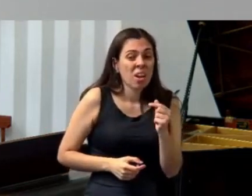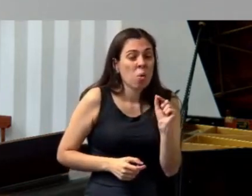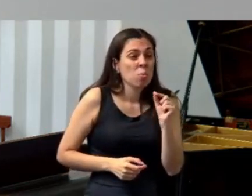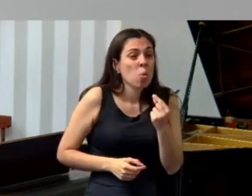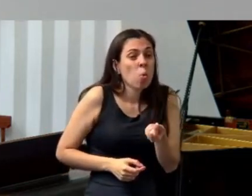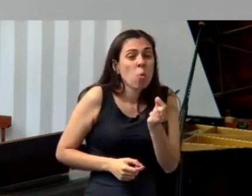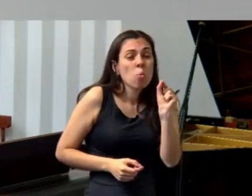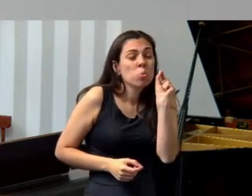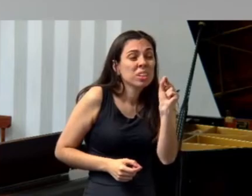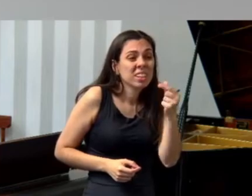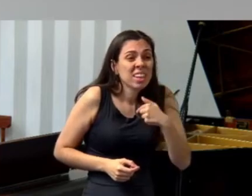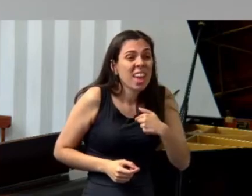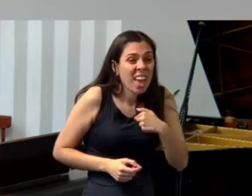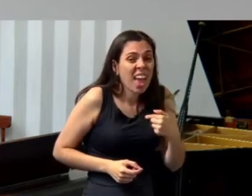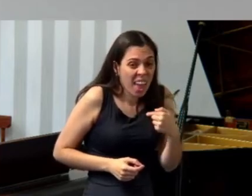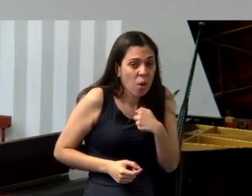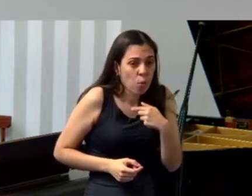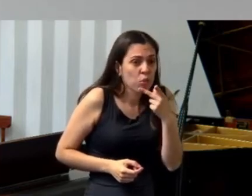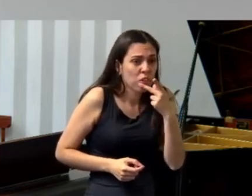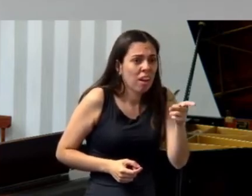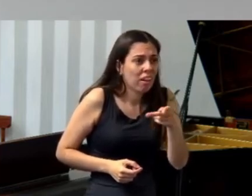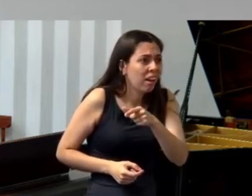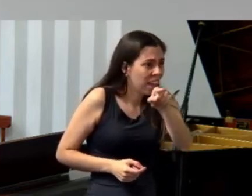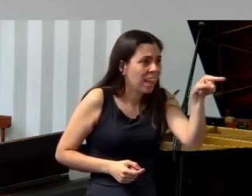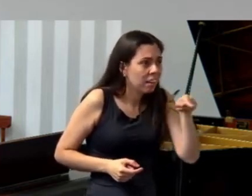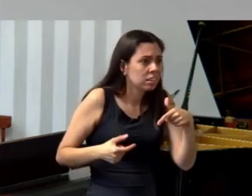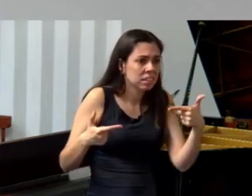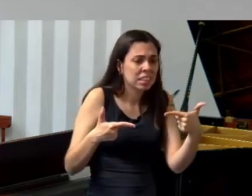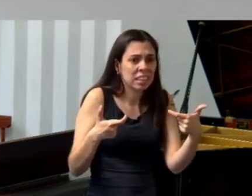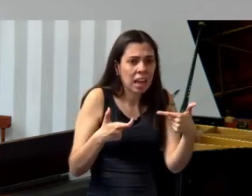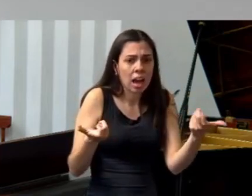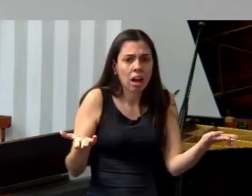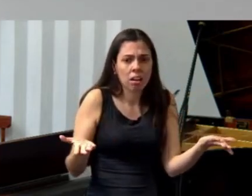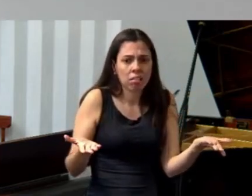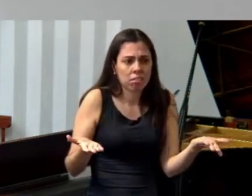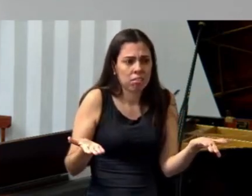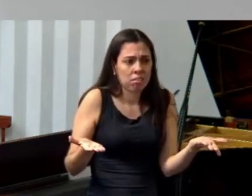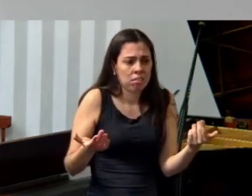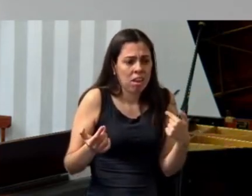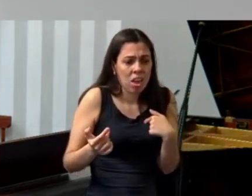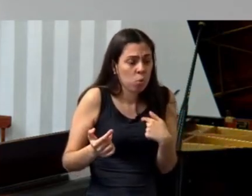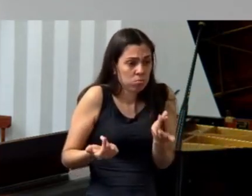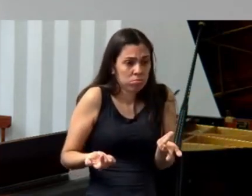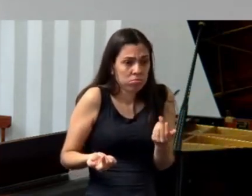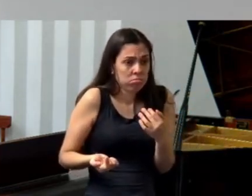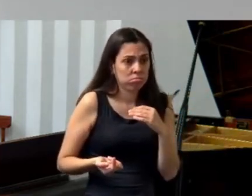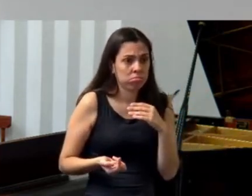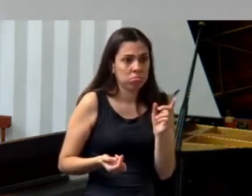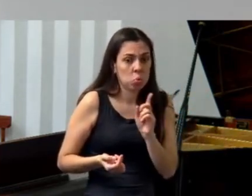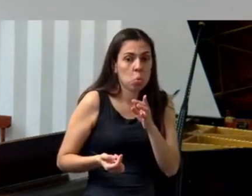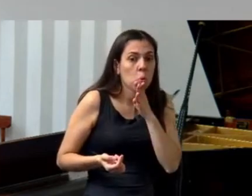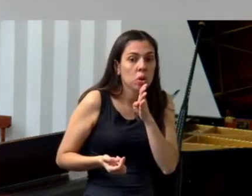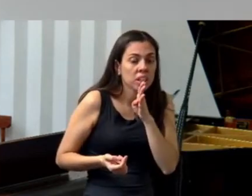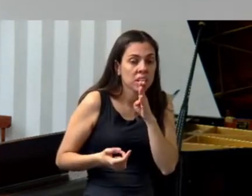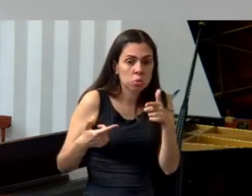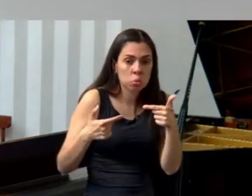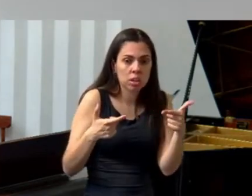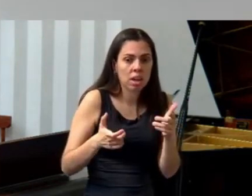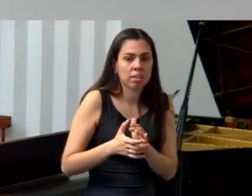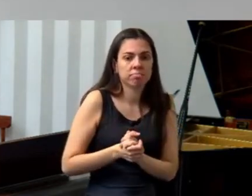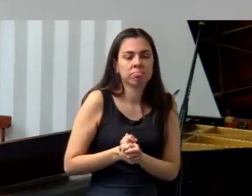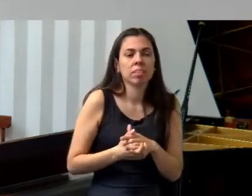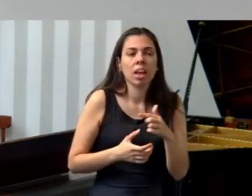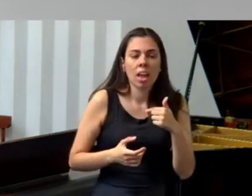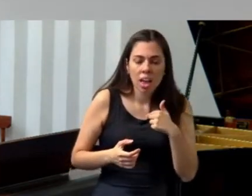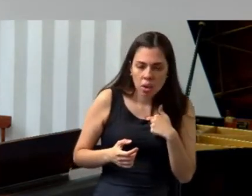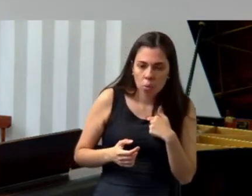mensagem do trono. Deus está no trono e Ele reina. Nada do que acontece foge do